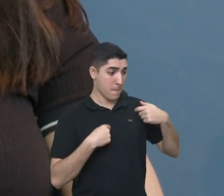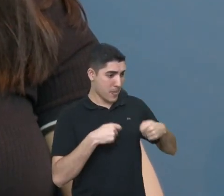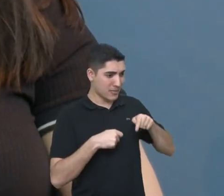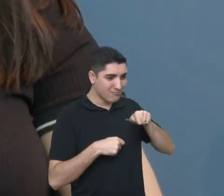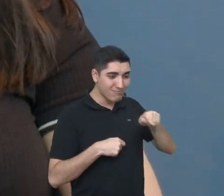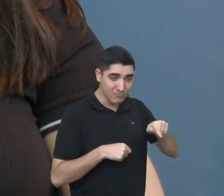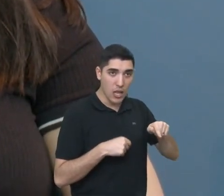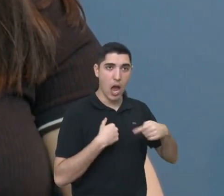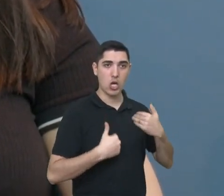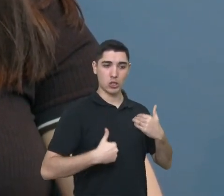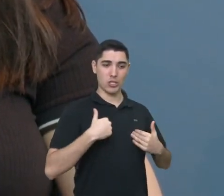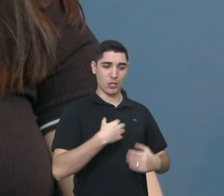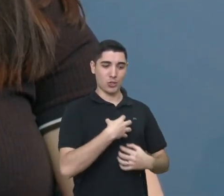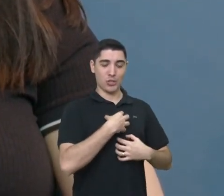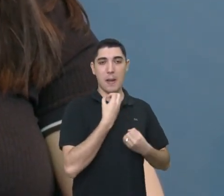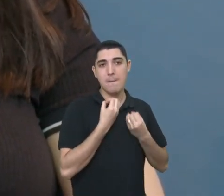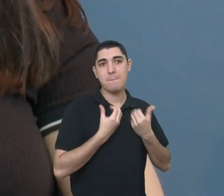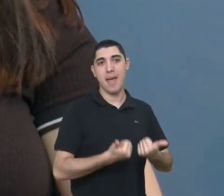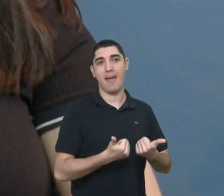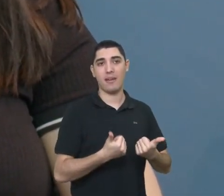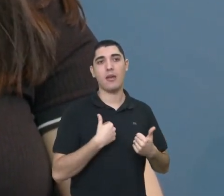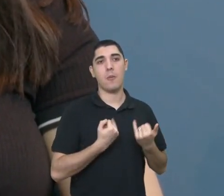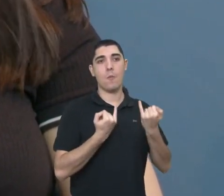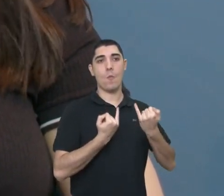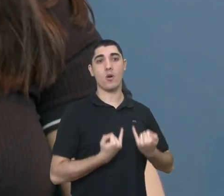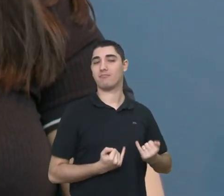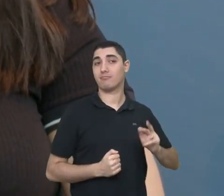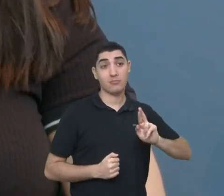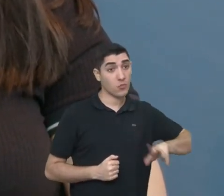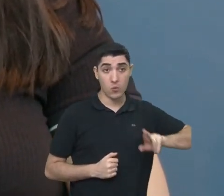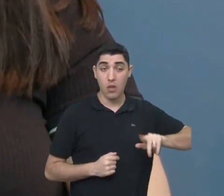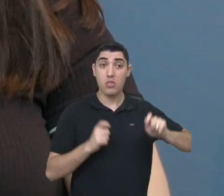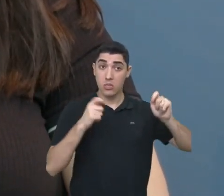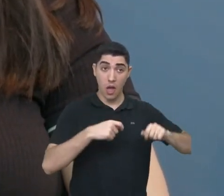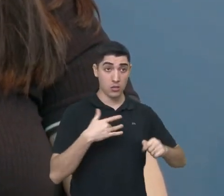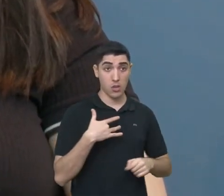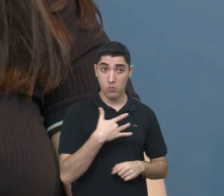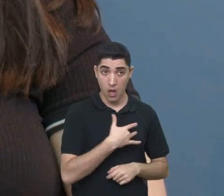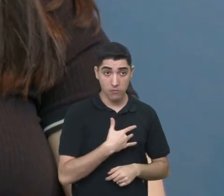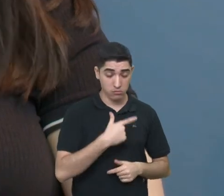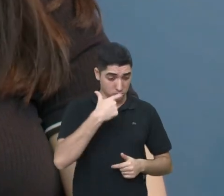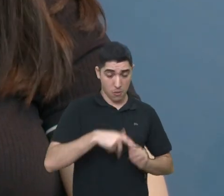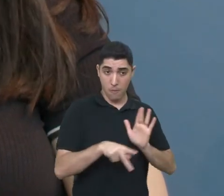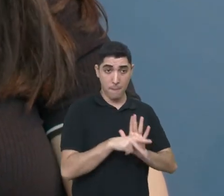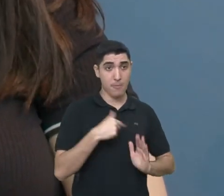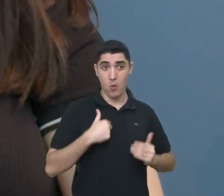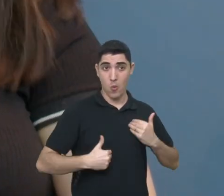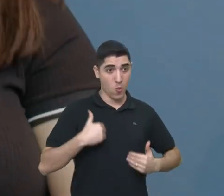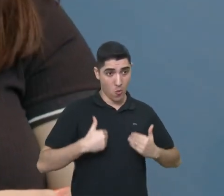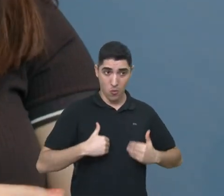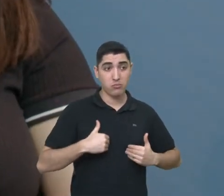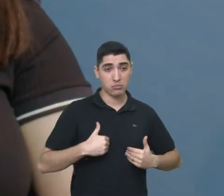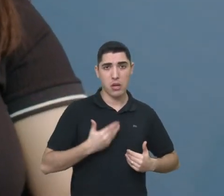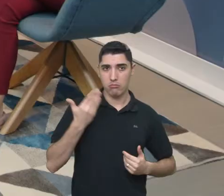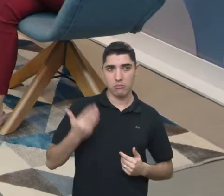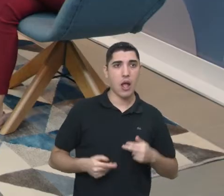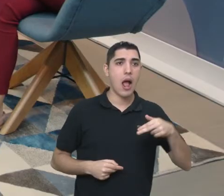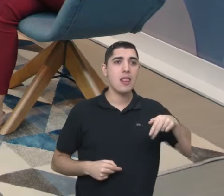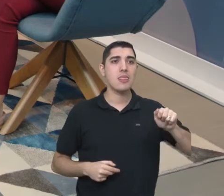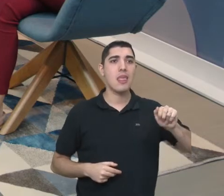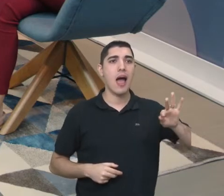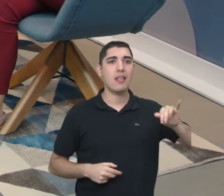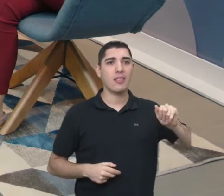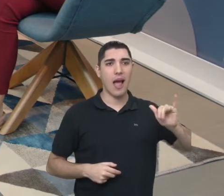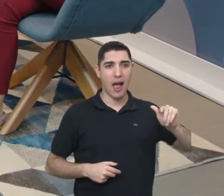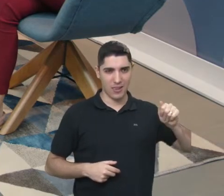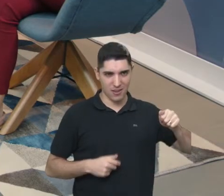para a gente poder se sentir bem, emagrecer. E não, a gente pode ser saudável com o corpo que a gente tem, né? Acho que a Natália pode falar até melhor